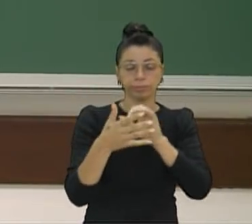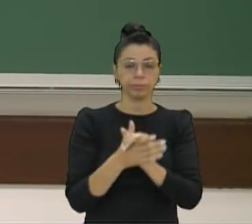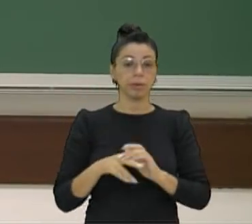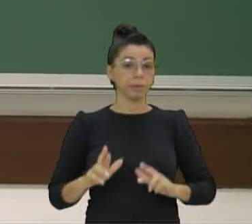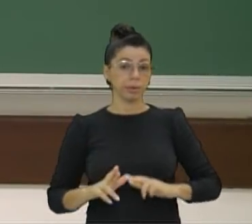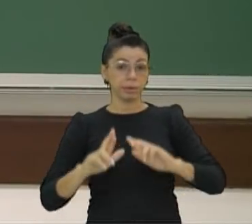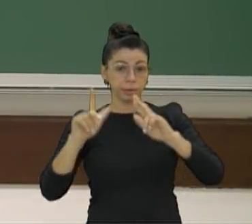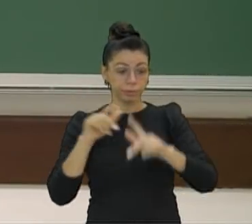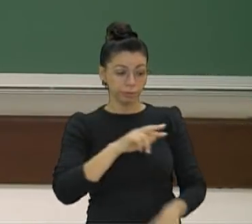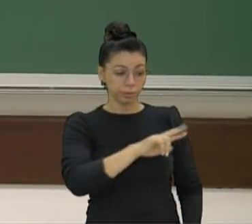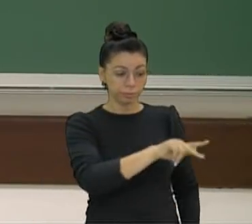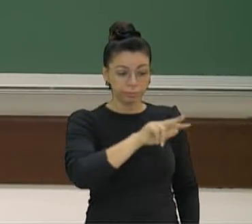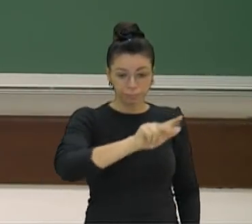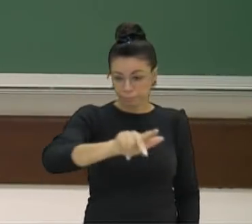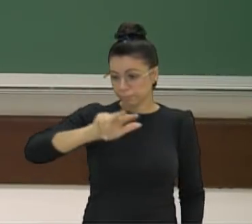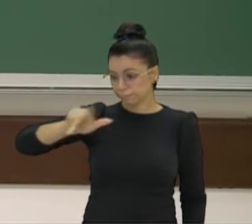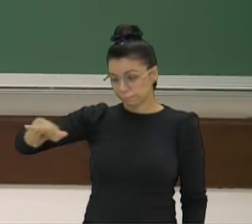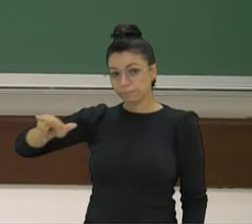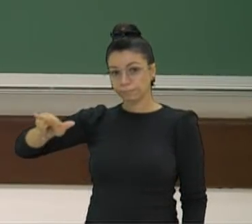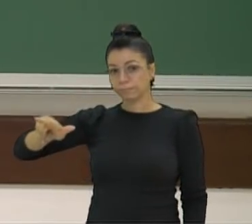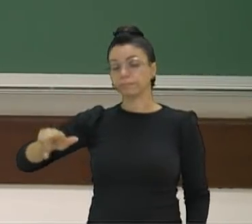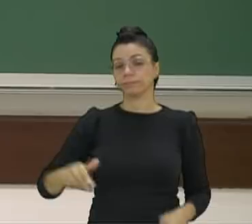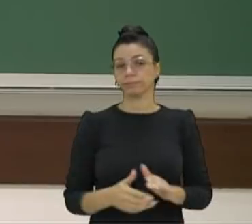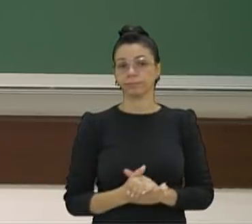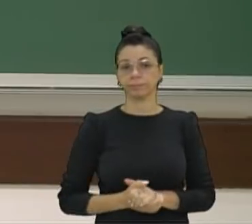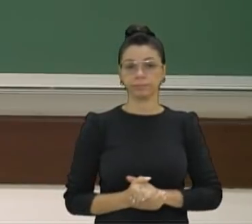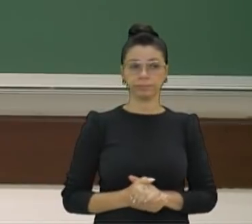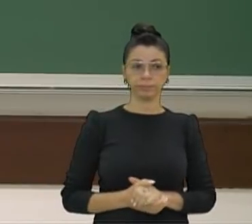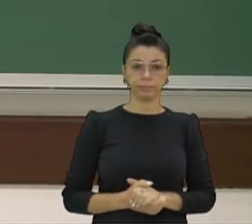diferença entre surto, epidemia e pandemia.